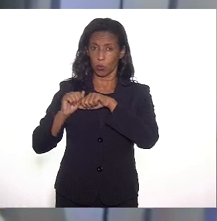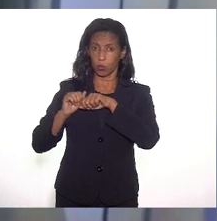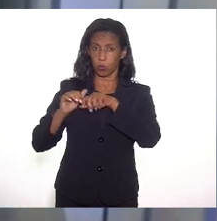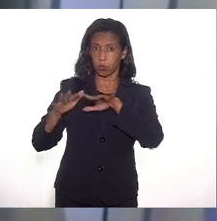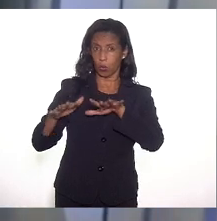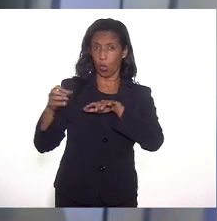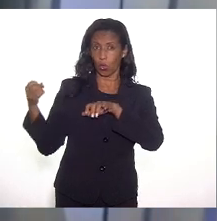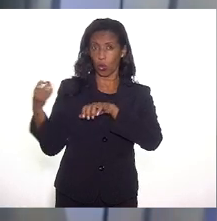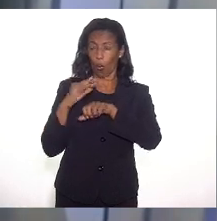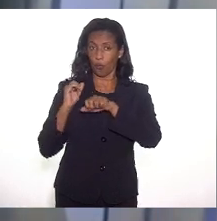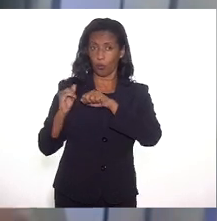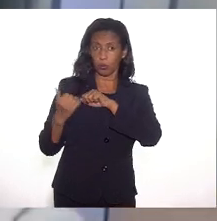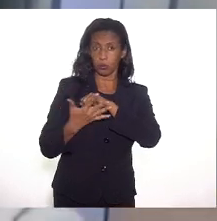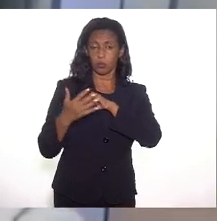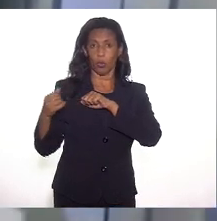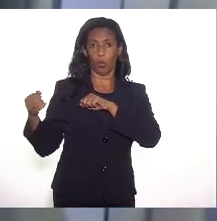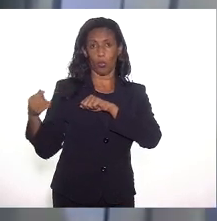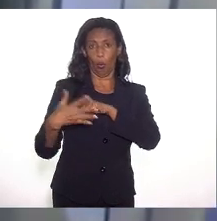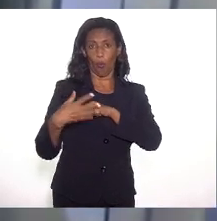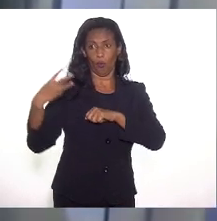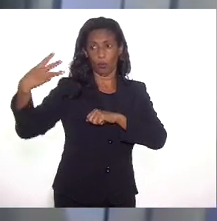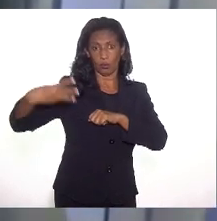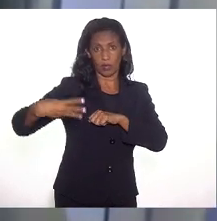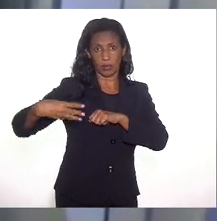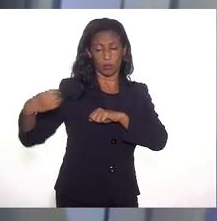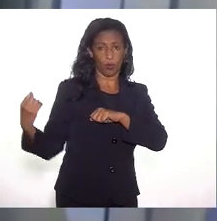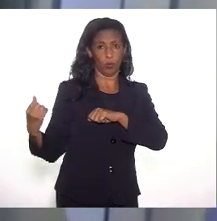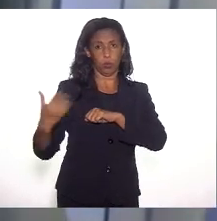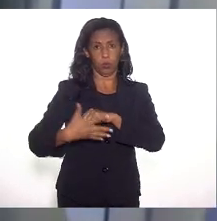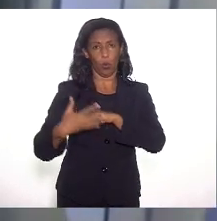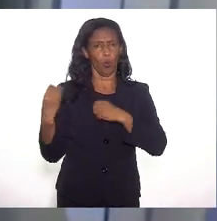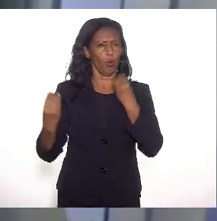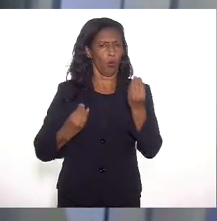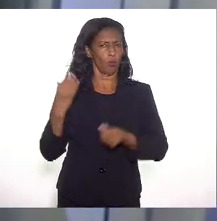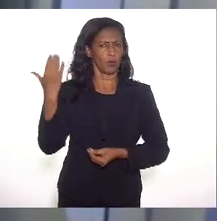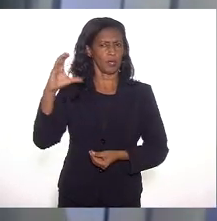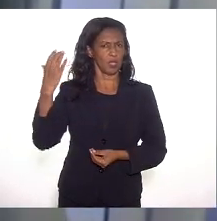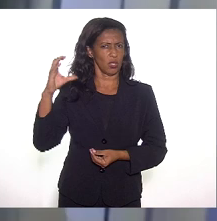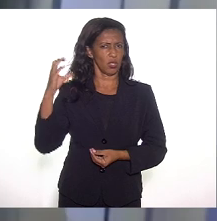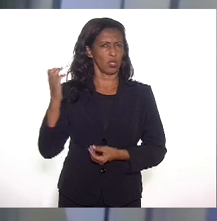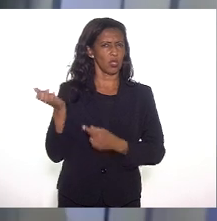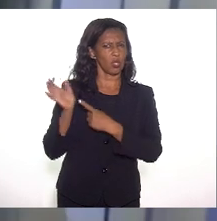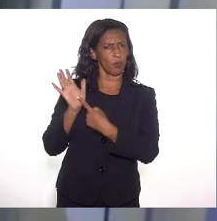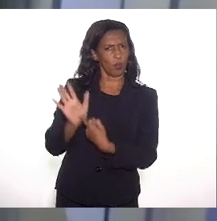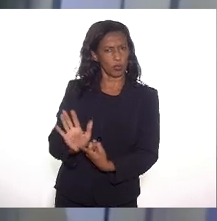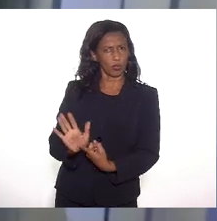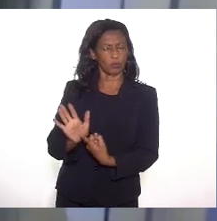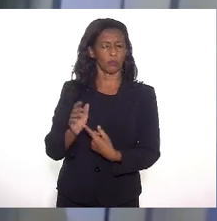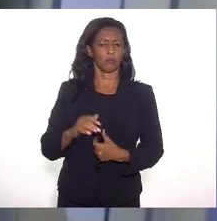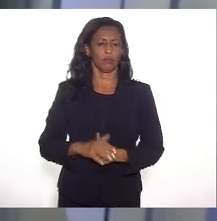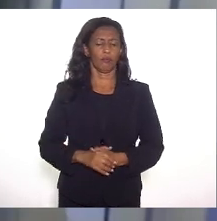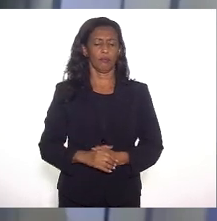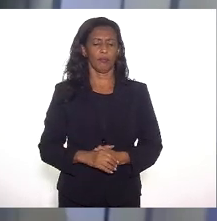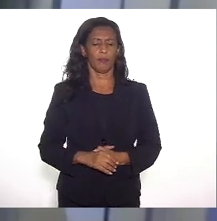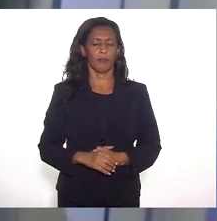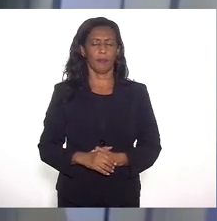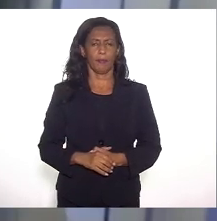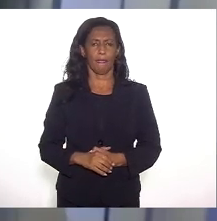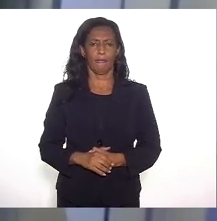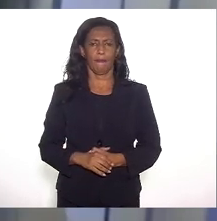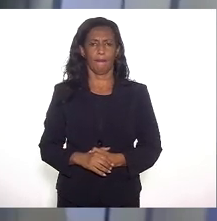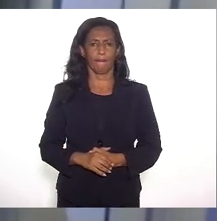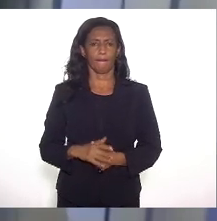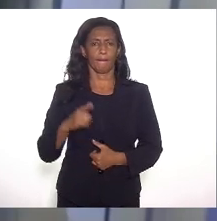ciclo pandêmico, como afirmam os cientistas e como resultados empíricos já começam a revelar, para além dessa